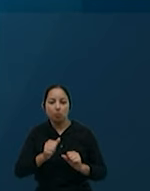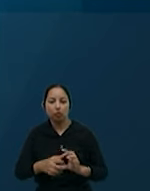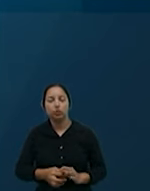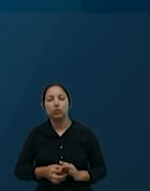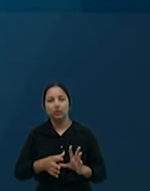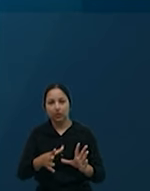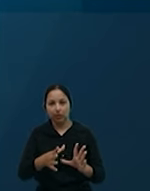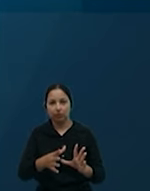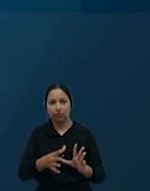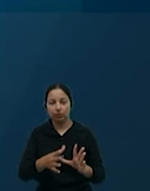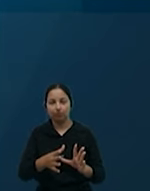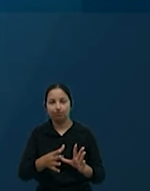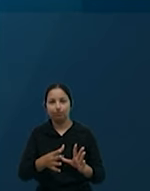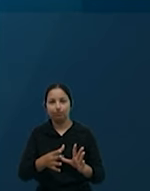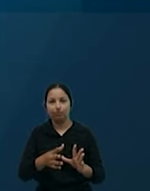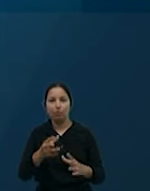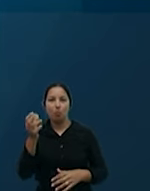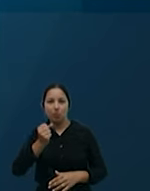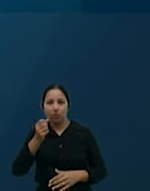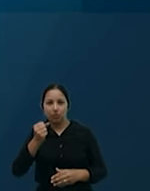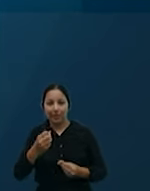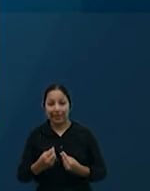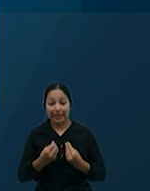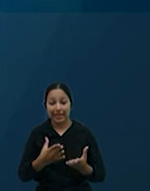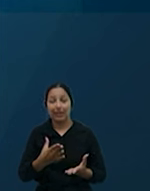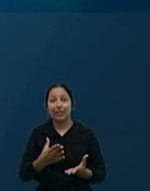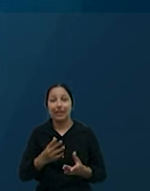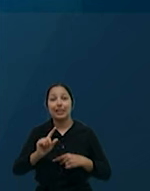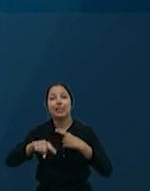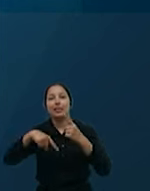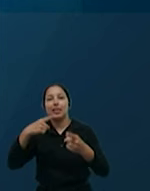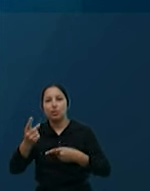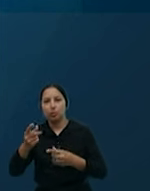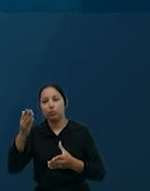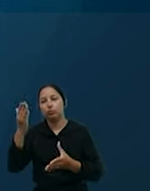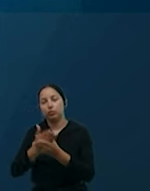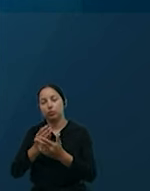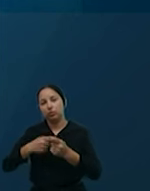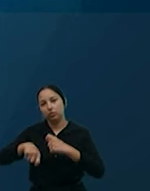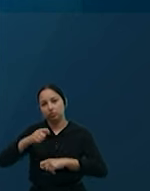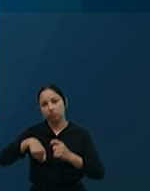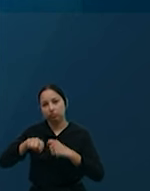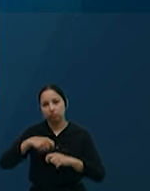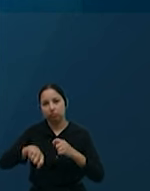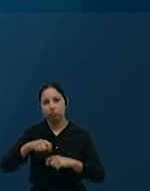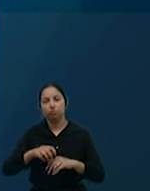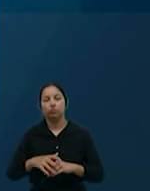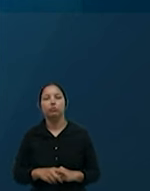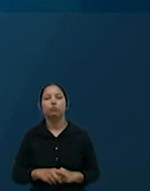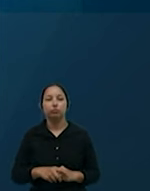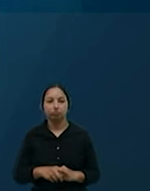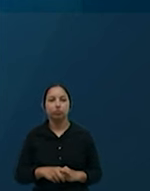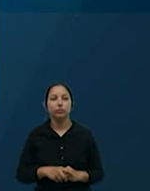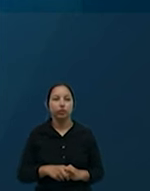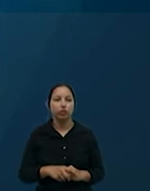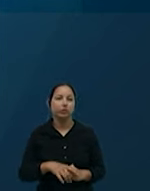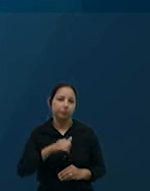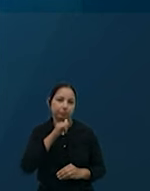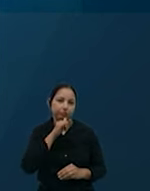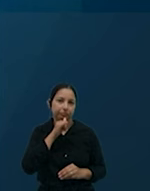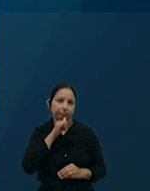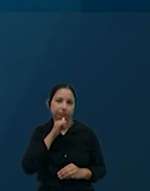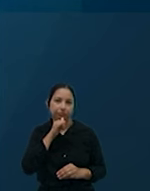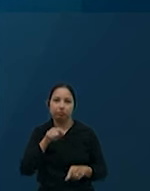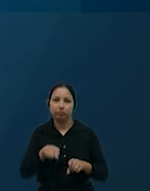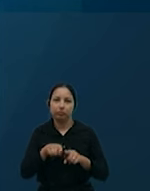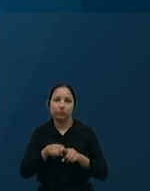administrativo. Essa lógica também se aplica aos benefícios por incapacidade. Se um segurado sofrer um acidente, contrair uma doença incapacitante